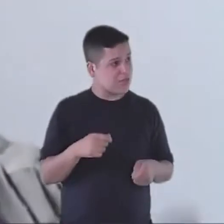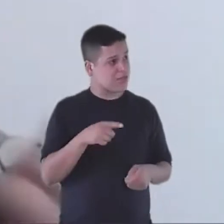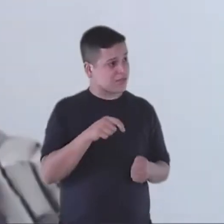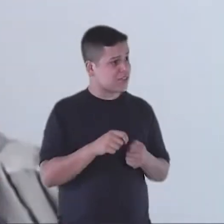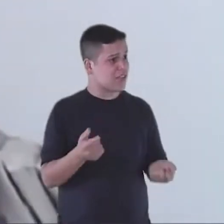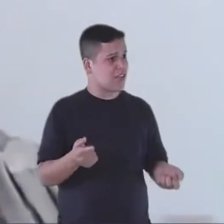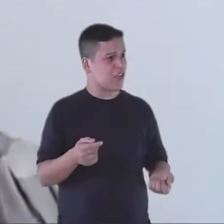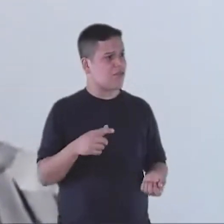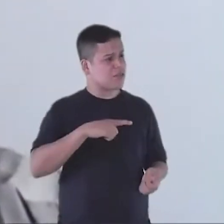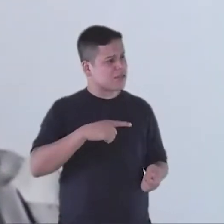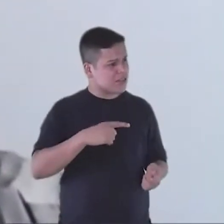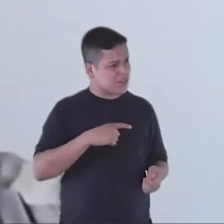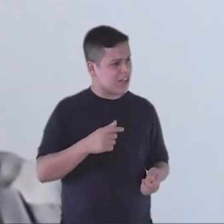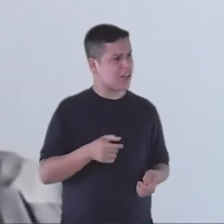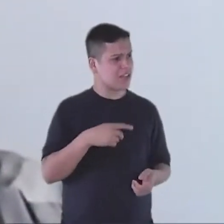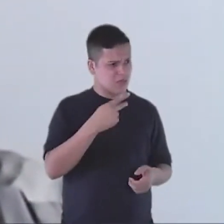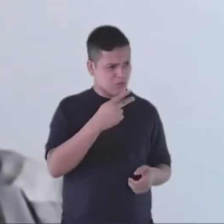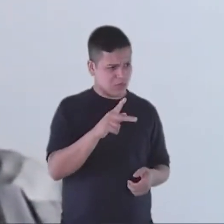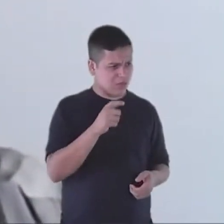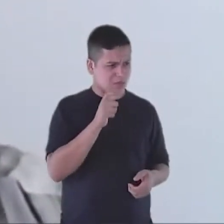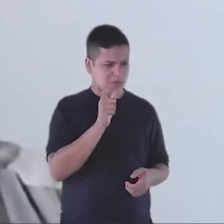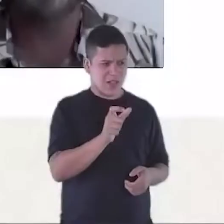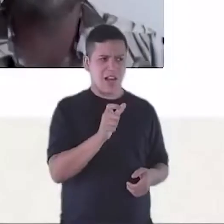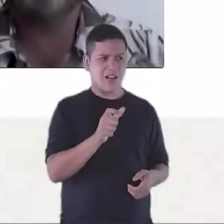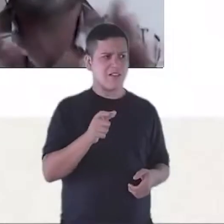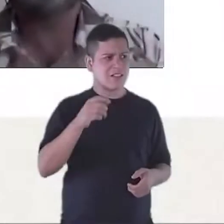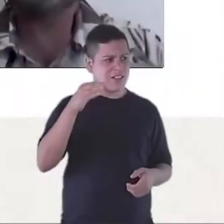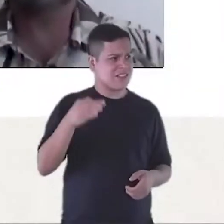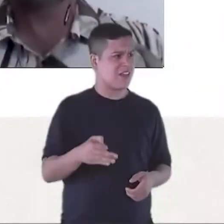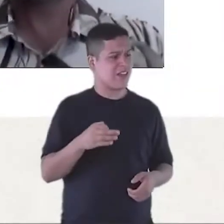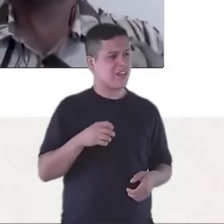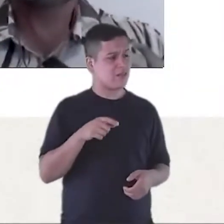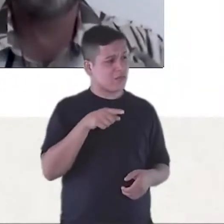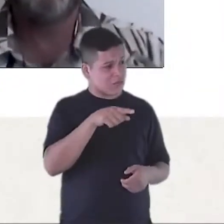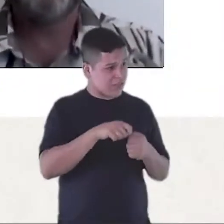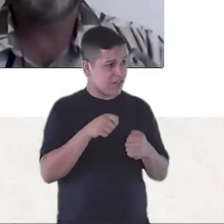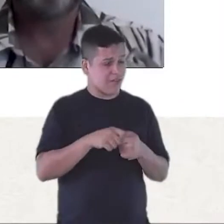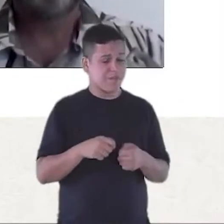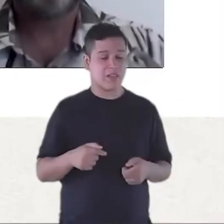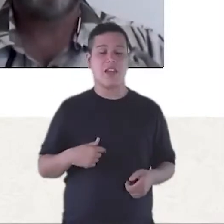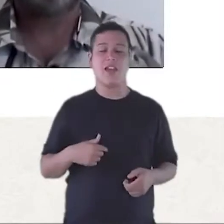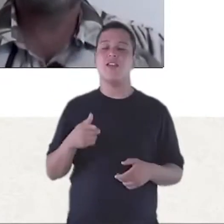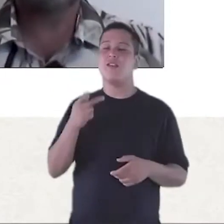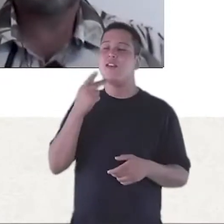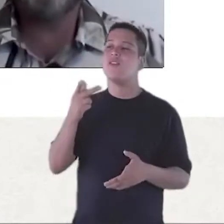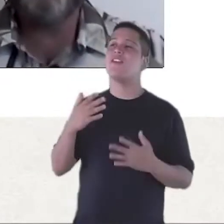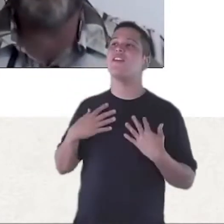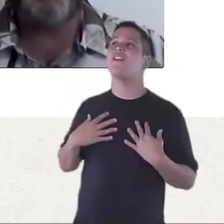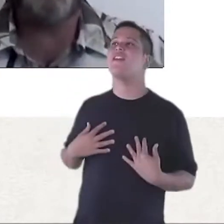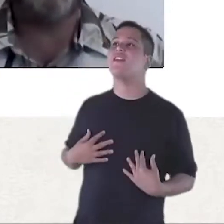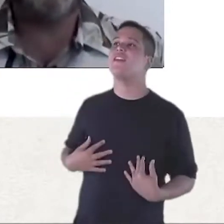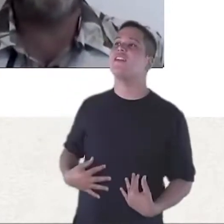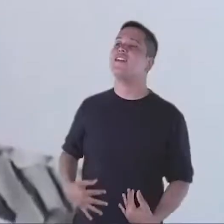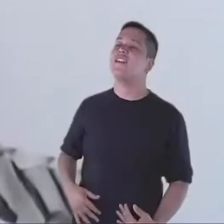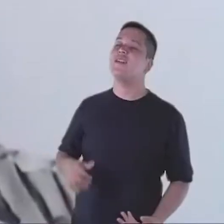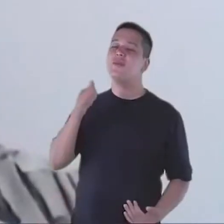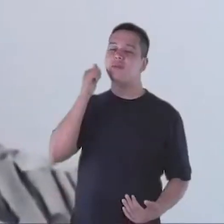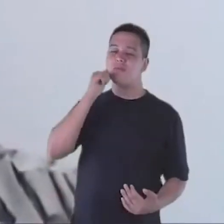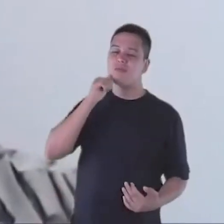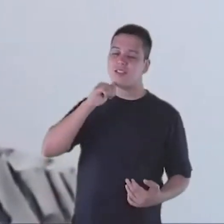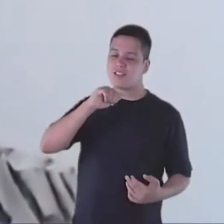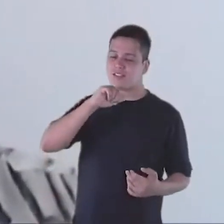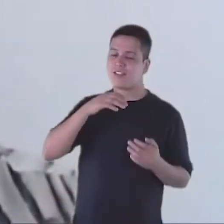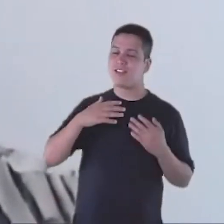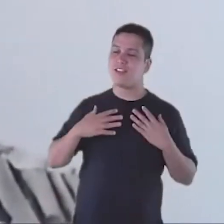tem palavra? Cadê o nosso livro? Mãe, não tem pressa. Vamos fazer tudo com calma,